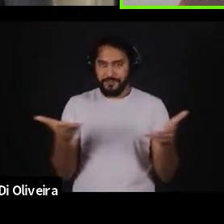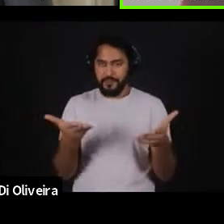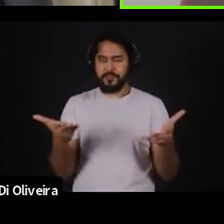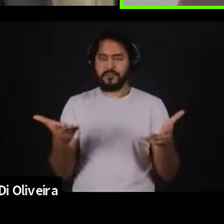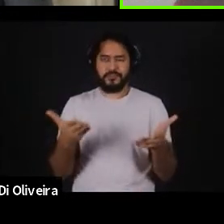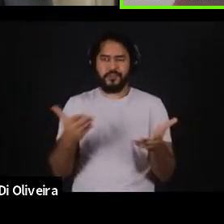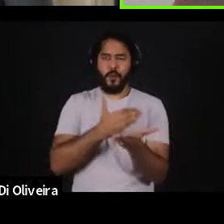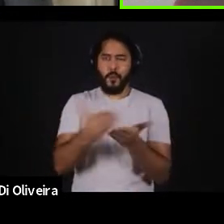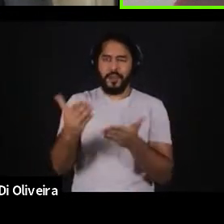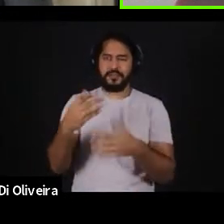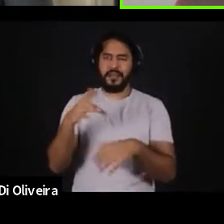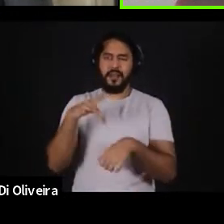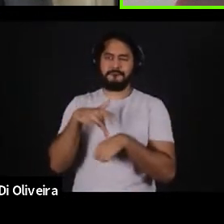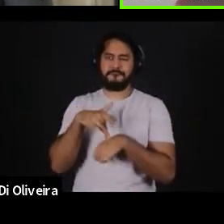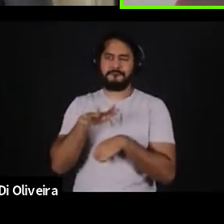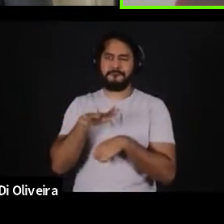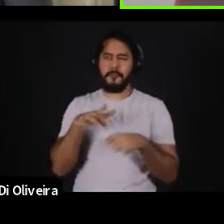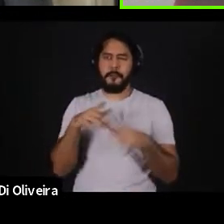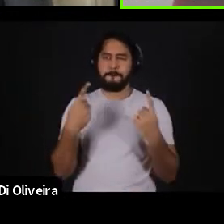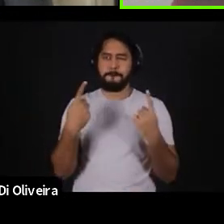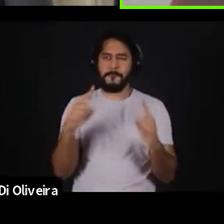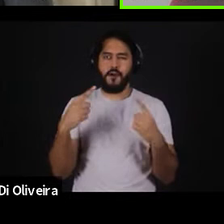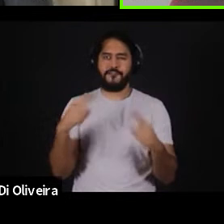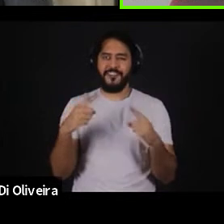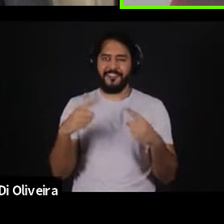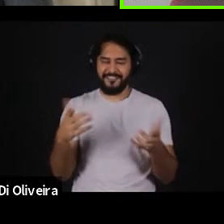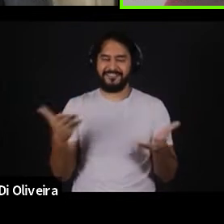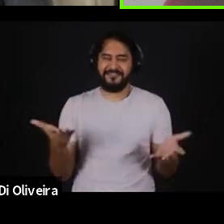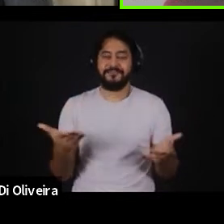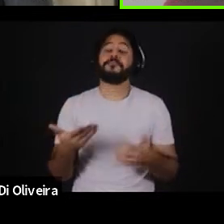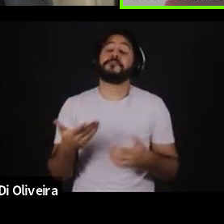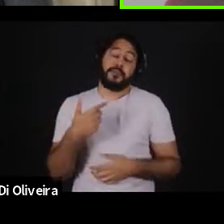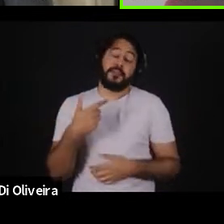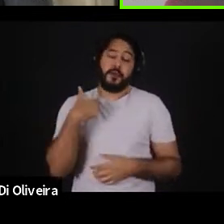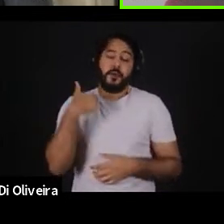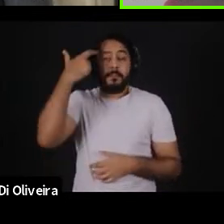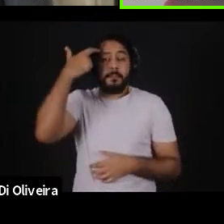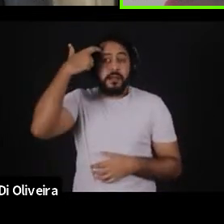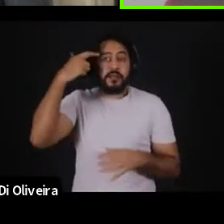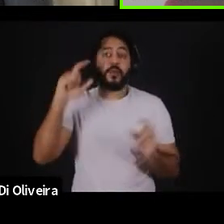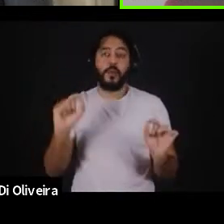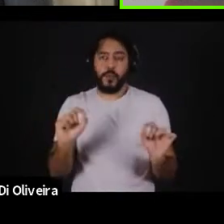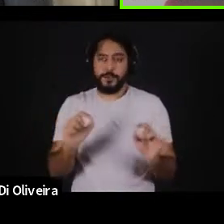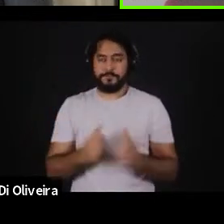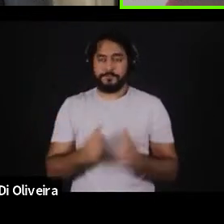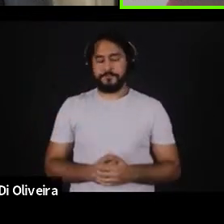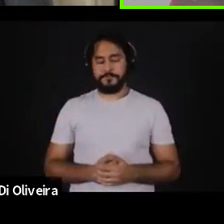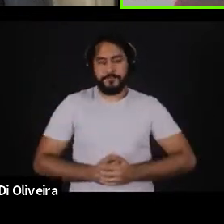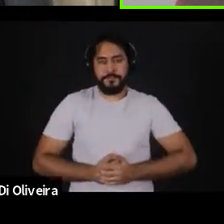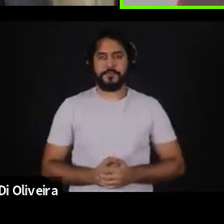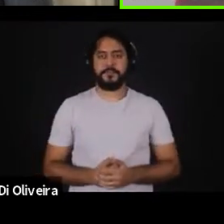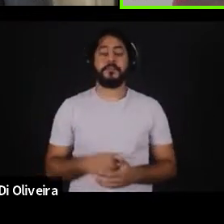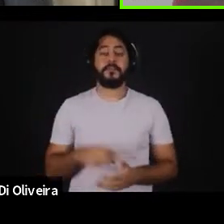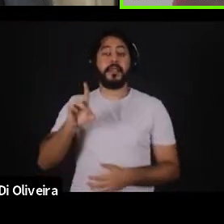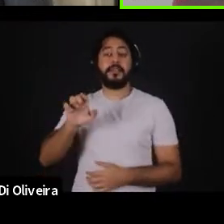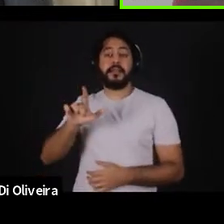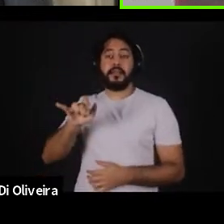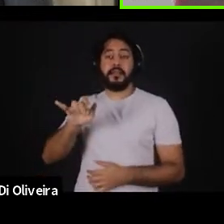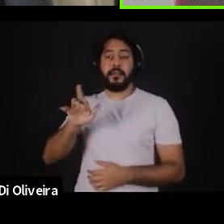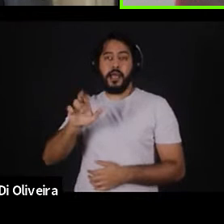provocação inicial, eu acho que o delirar o